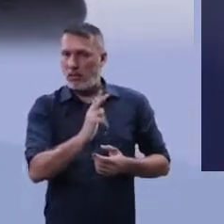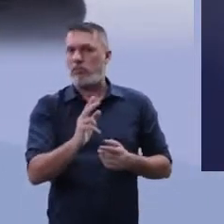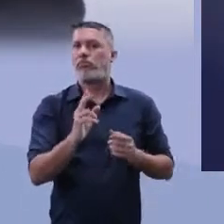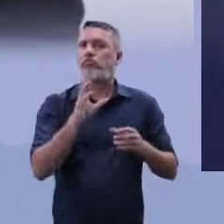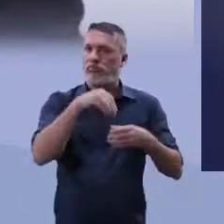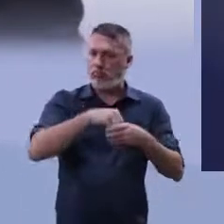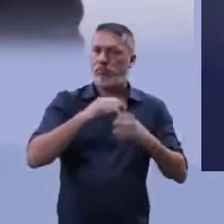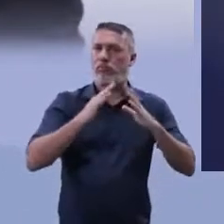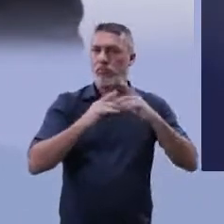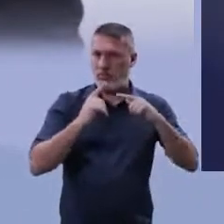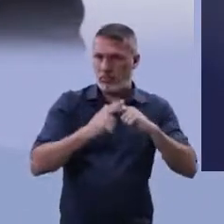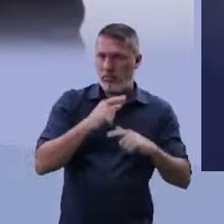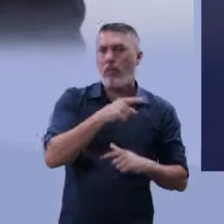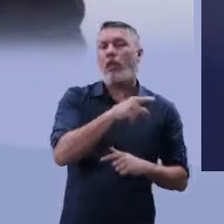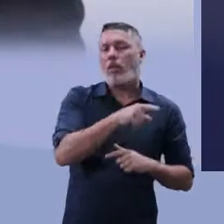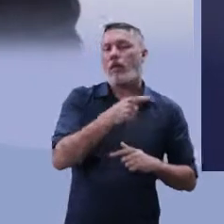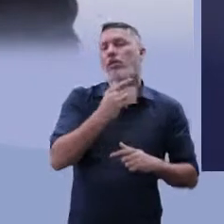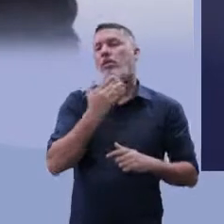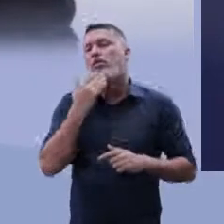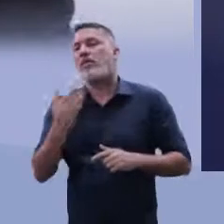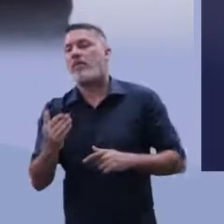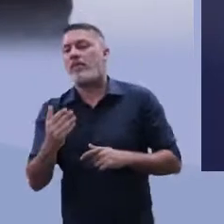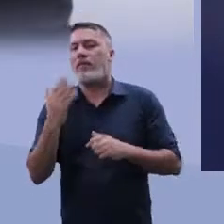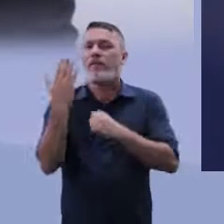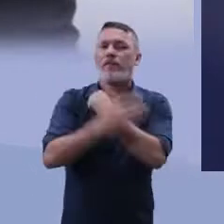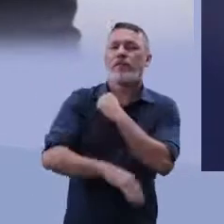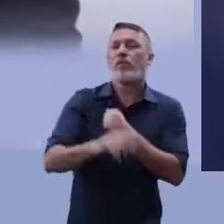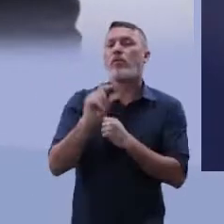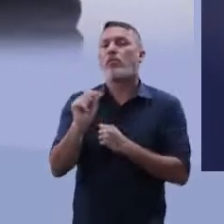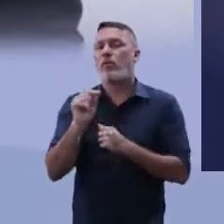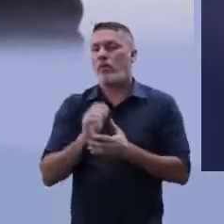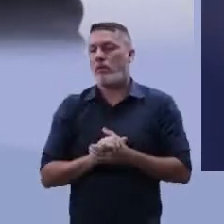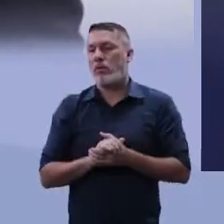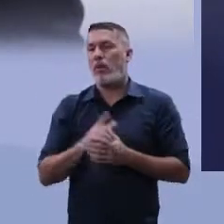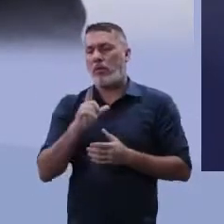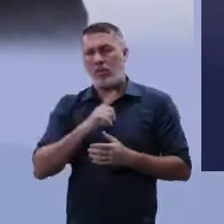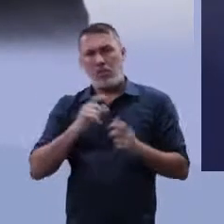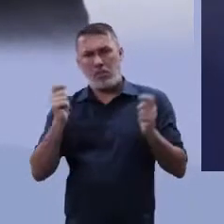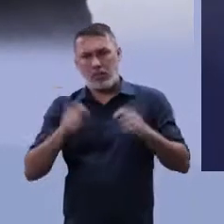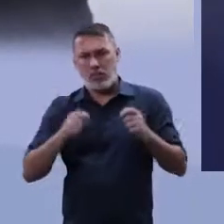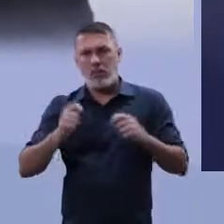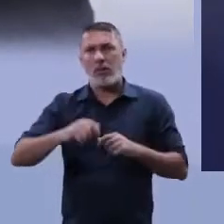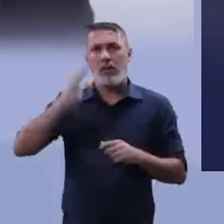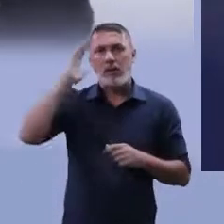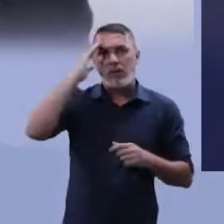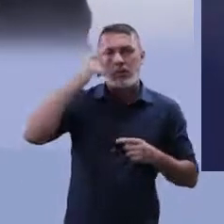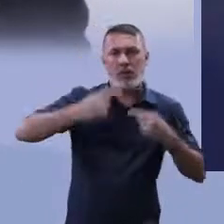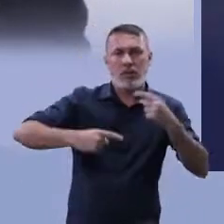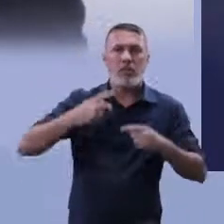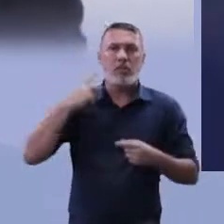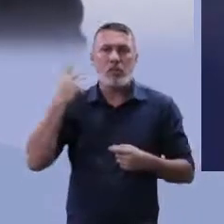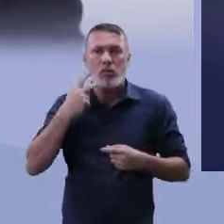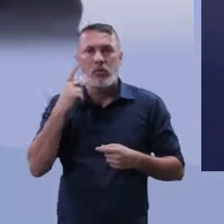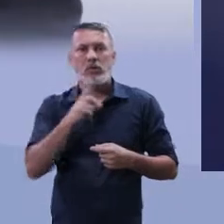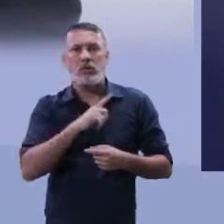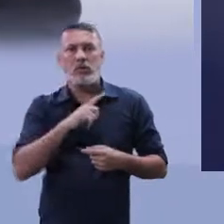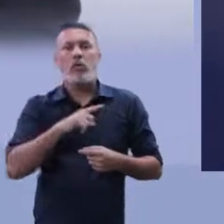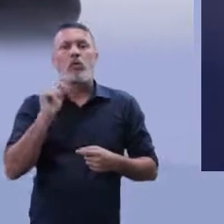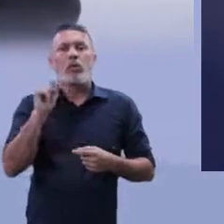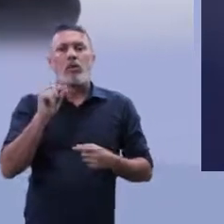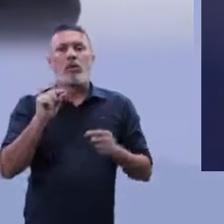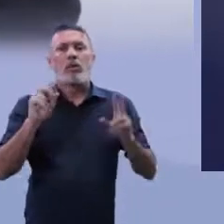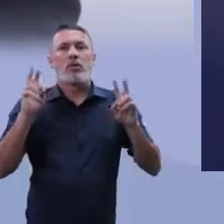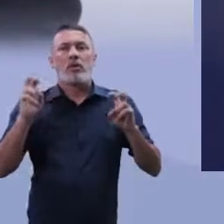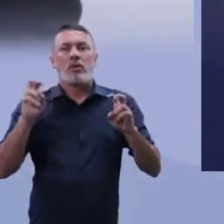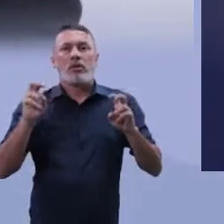um clérigo, né? Ele era um padre da igreja, e ele defendia que de maneira que é possível entender que, quanto à política, ele